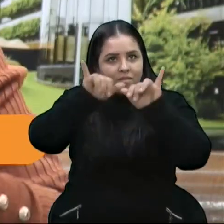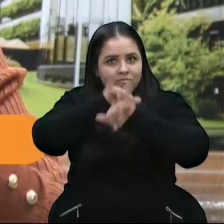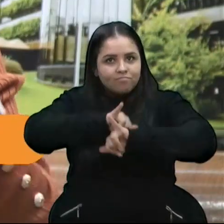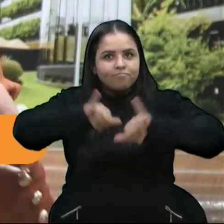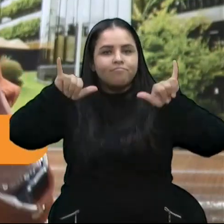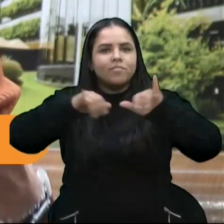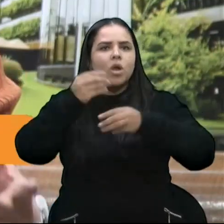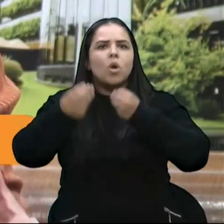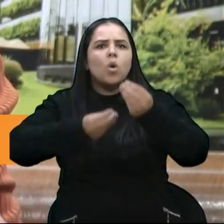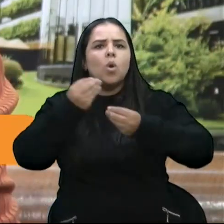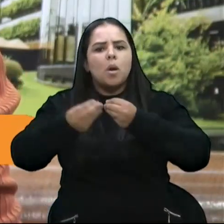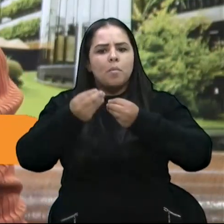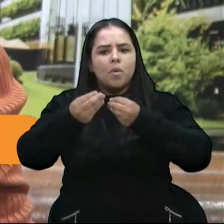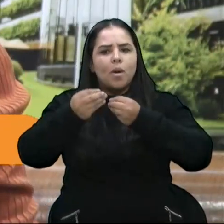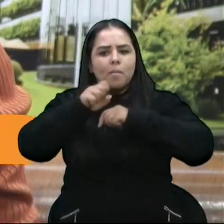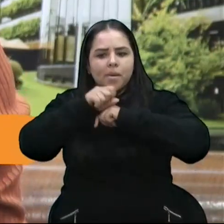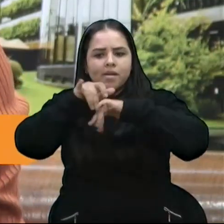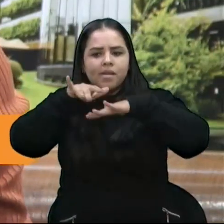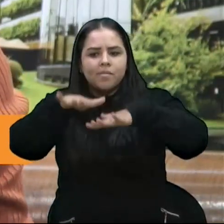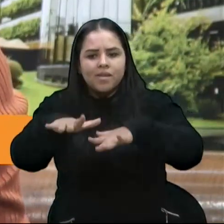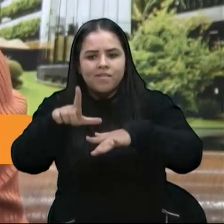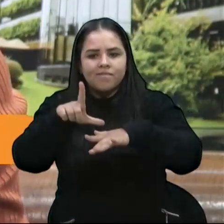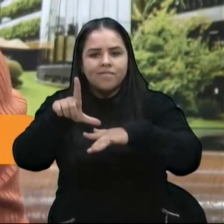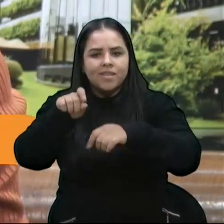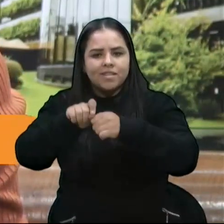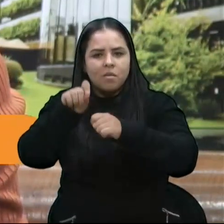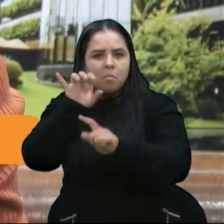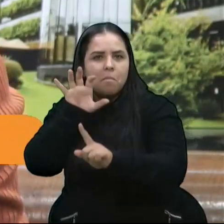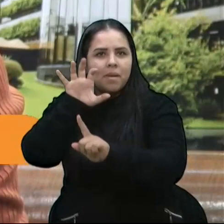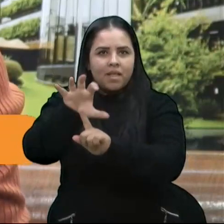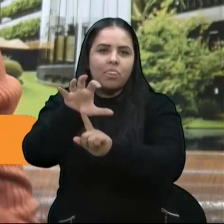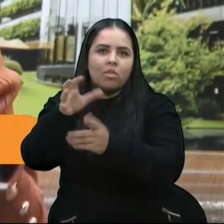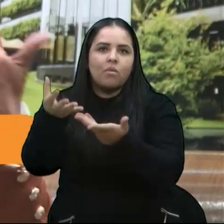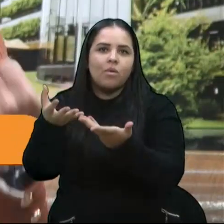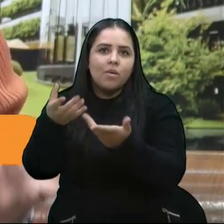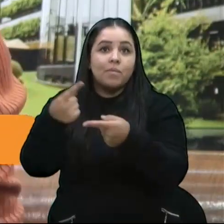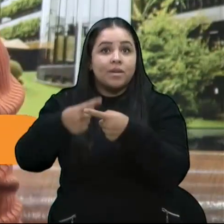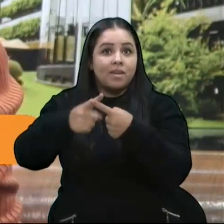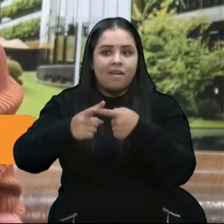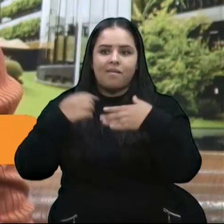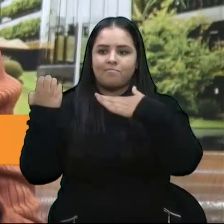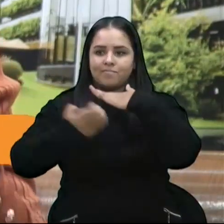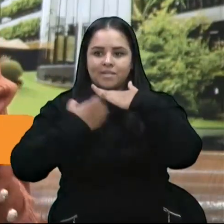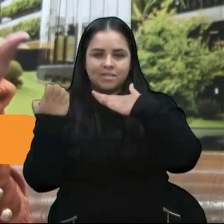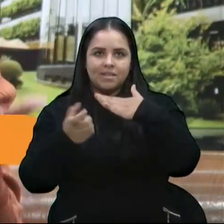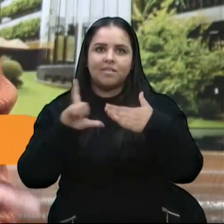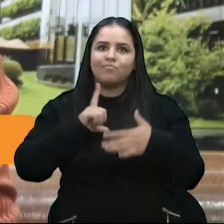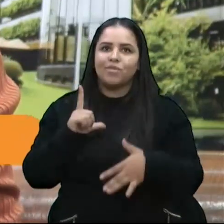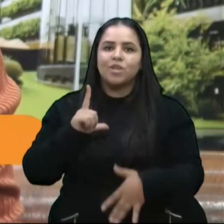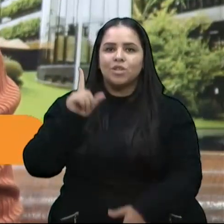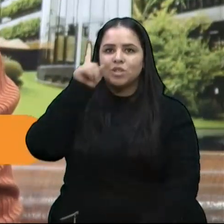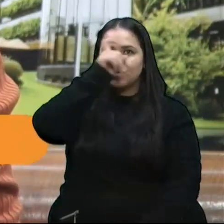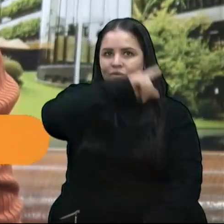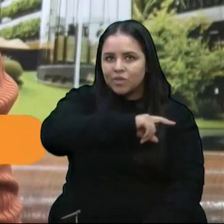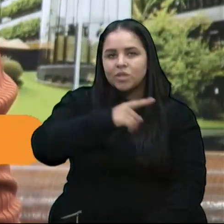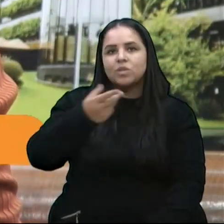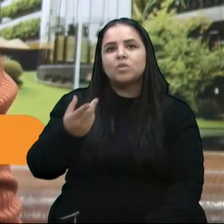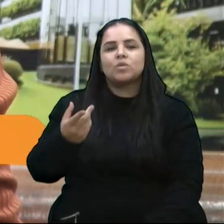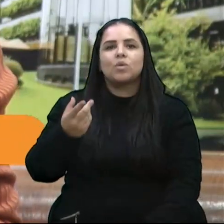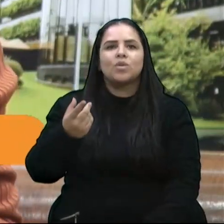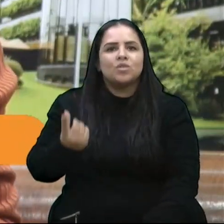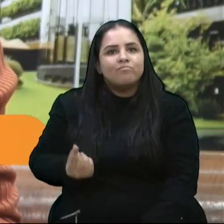é que a pandemia impactou, porque a gente sabe que as empresas, né, tiveram dificuldades financeiras, tiveram muitos impactos